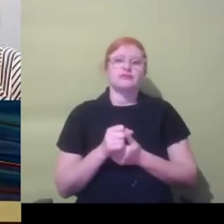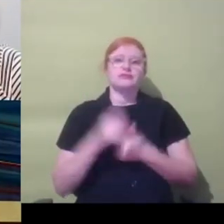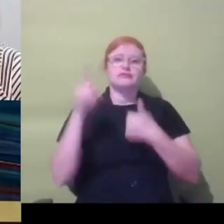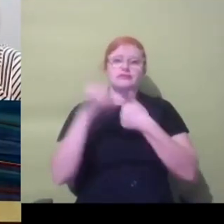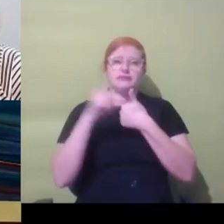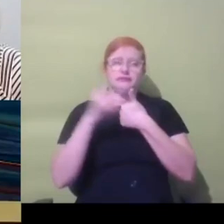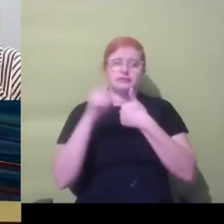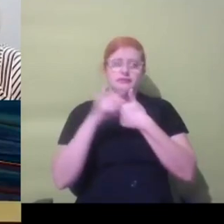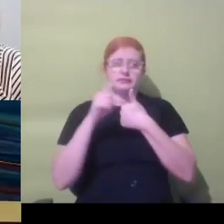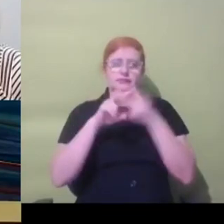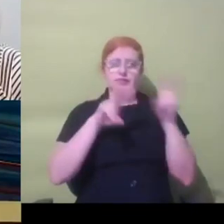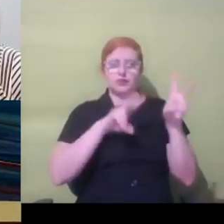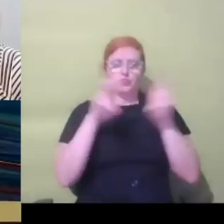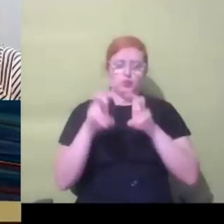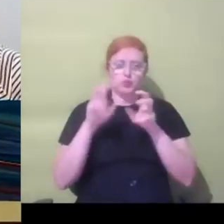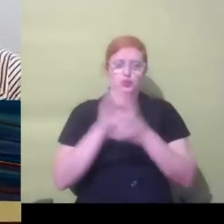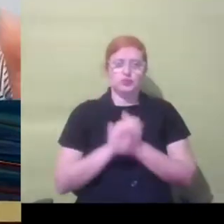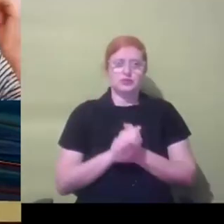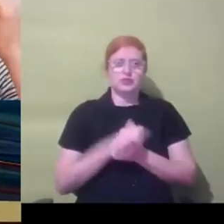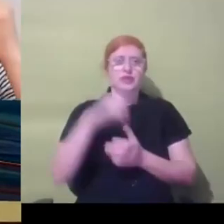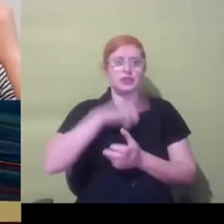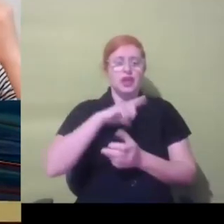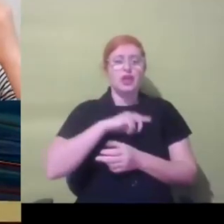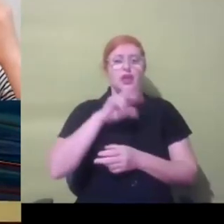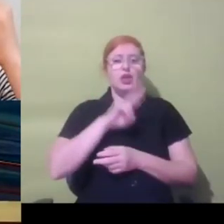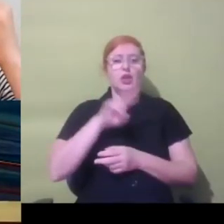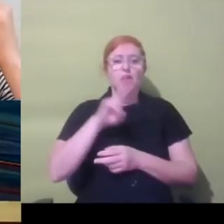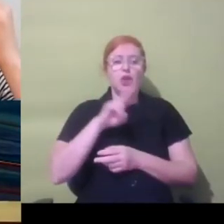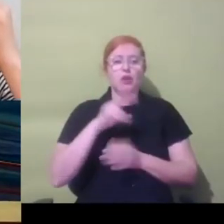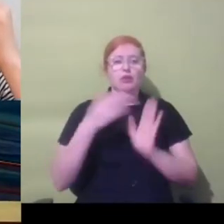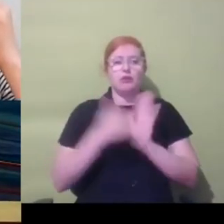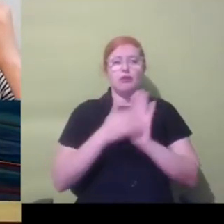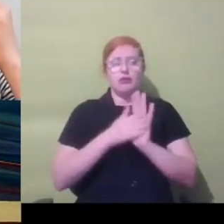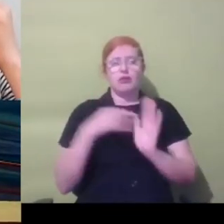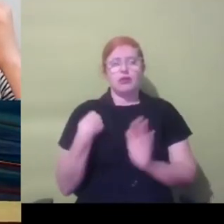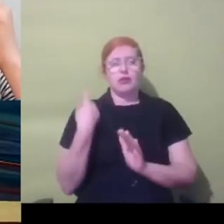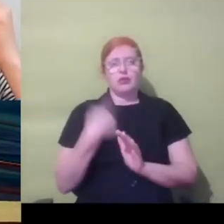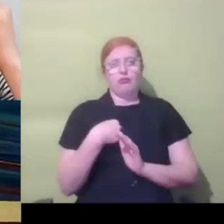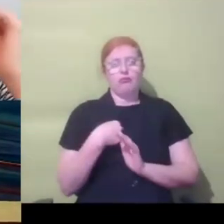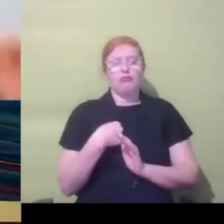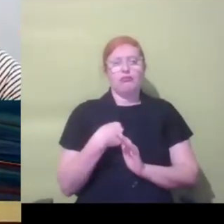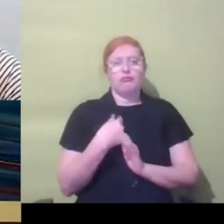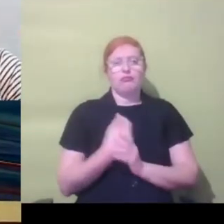A primeira trilha a gente tem um nome de um princípio nosso que é